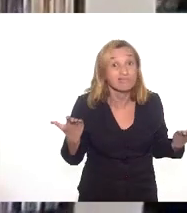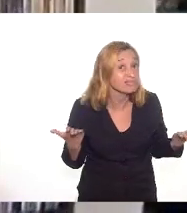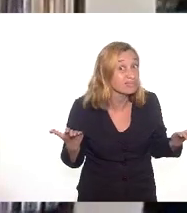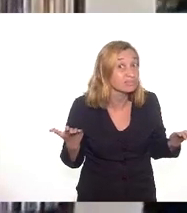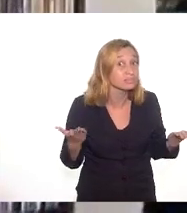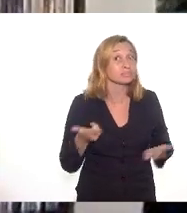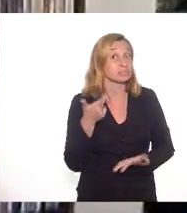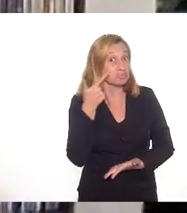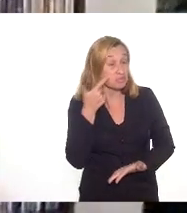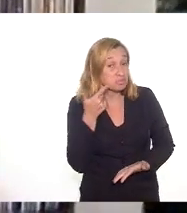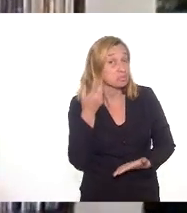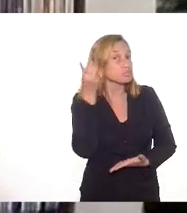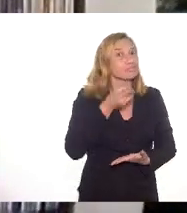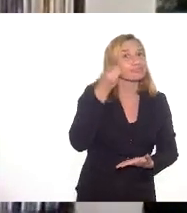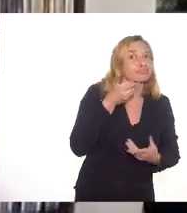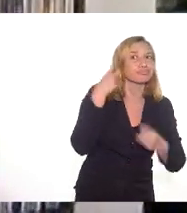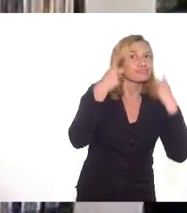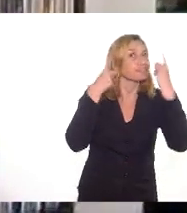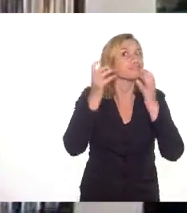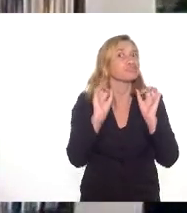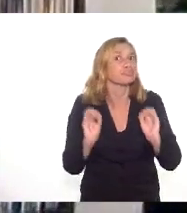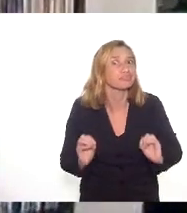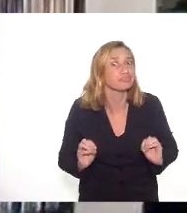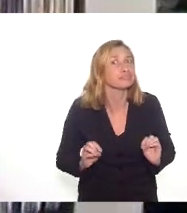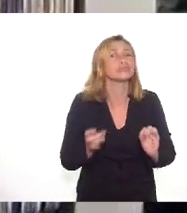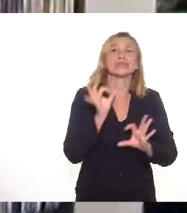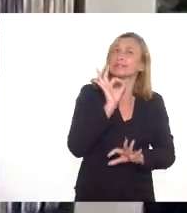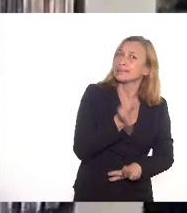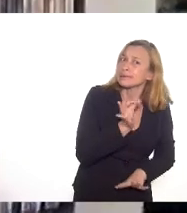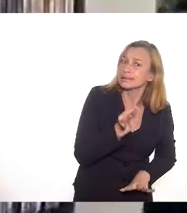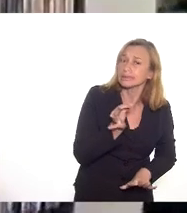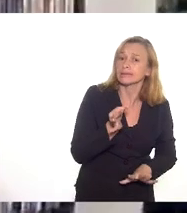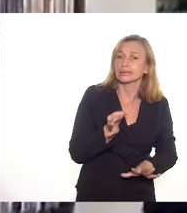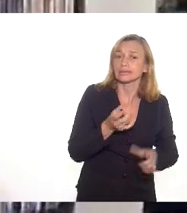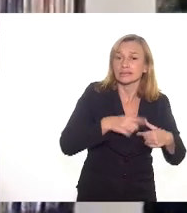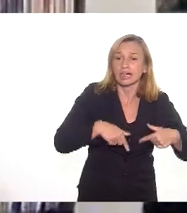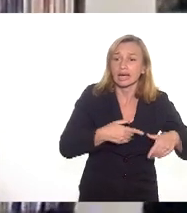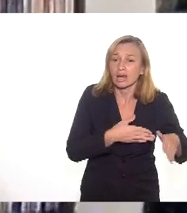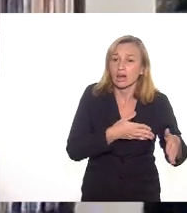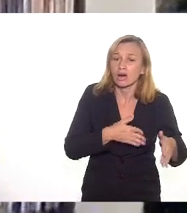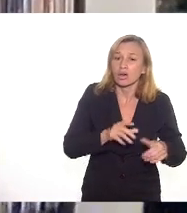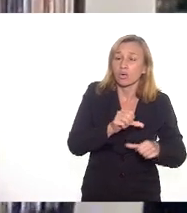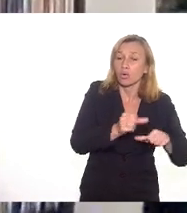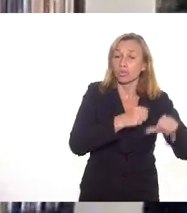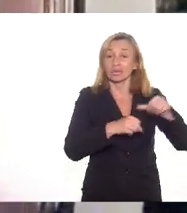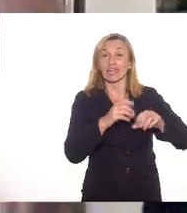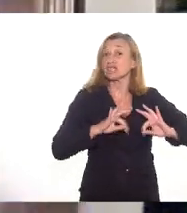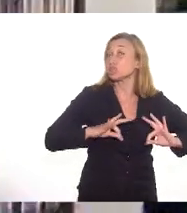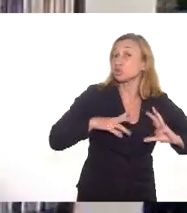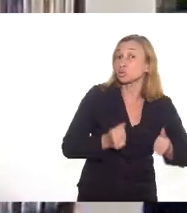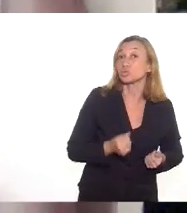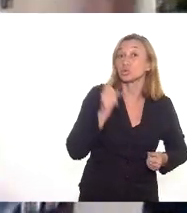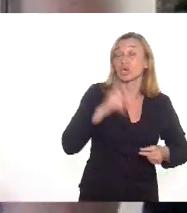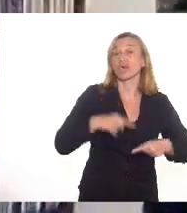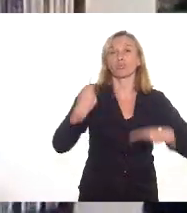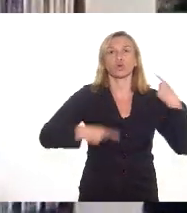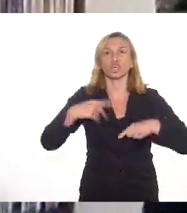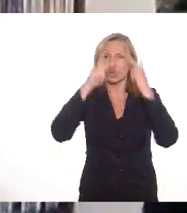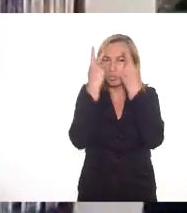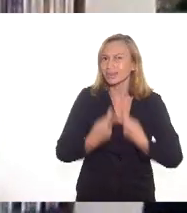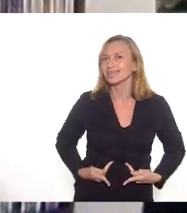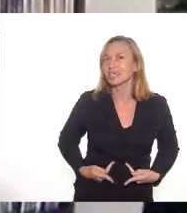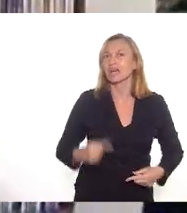não vemos deputados preocupados com isso, porque está exatamente na contramão daquilo que deva ser a política humanizada,